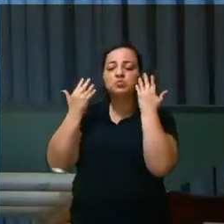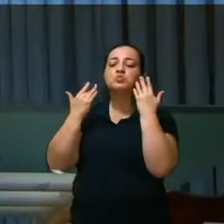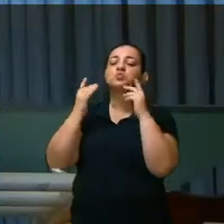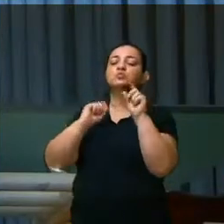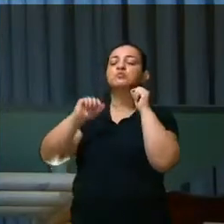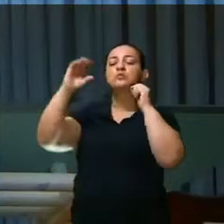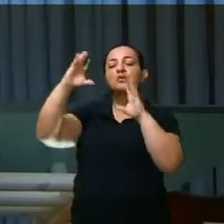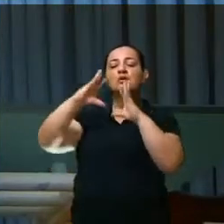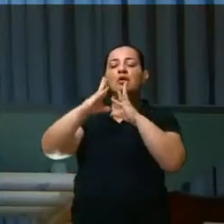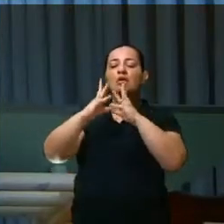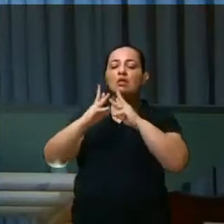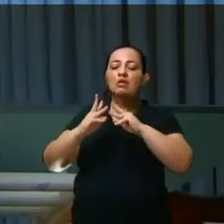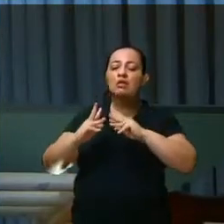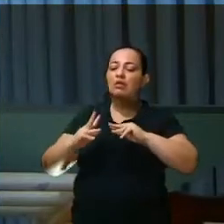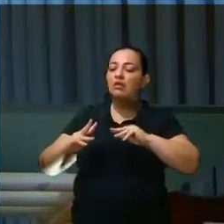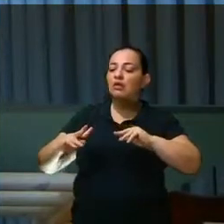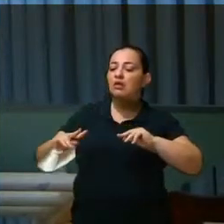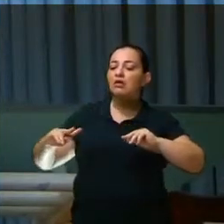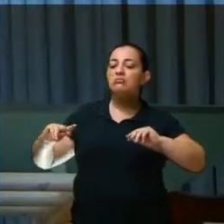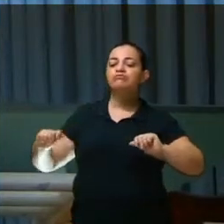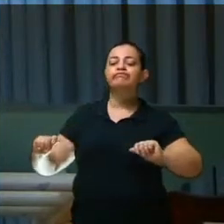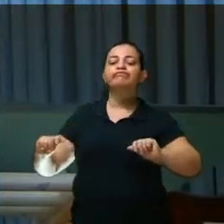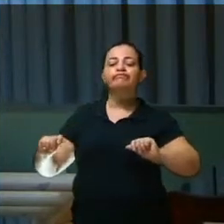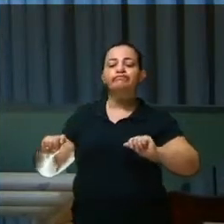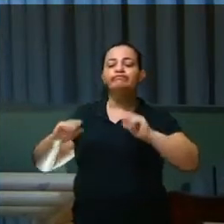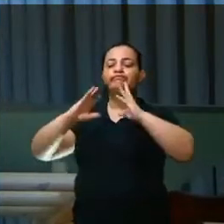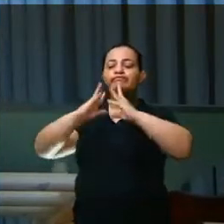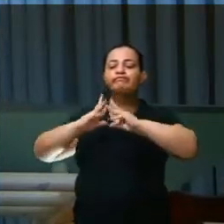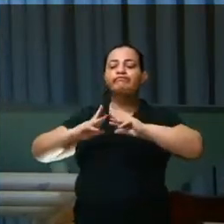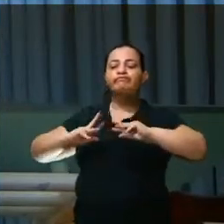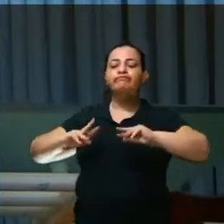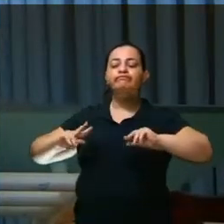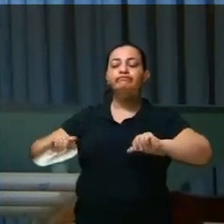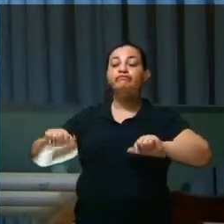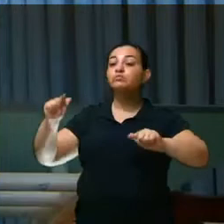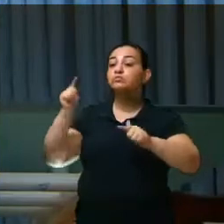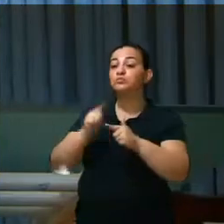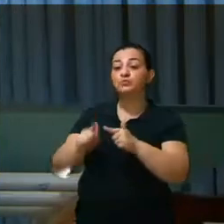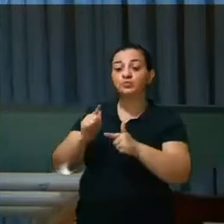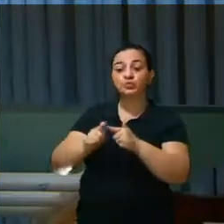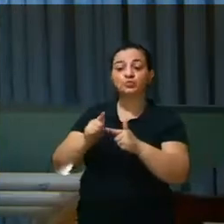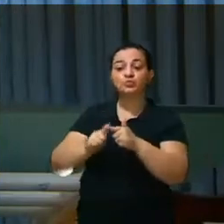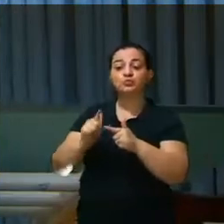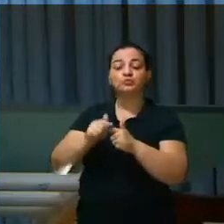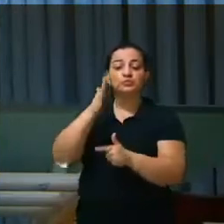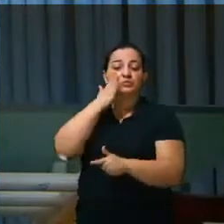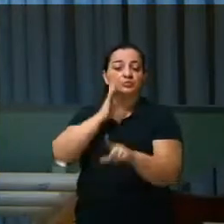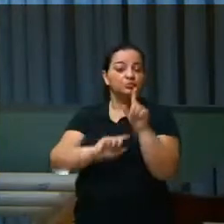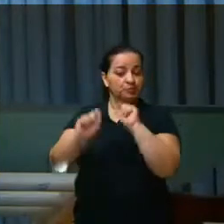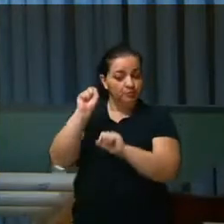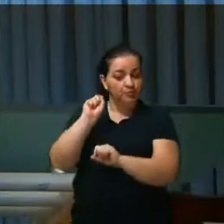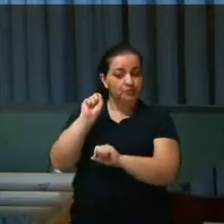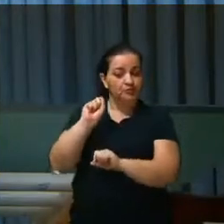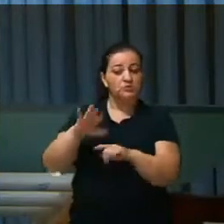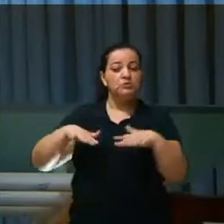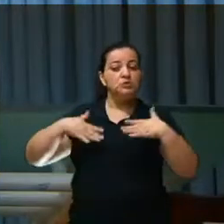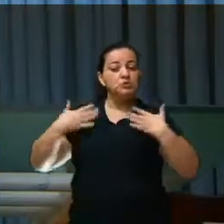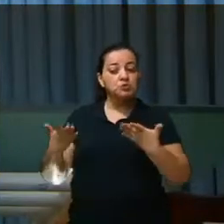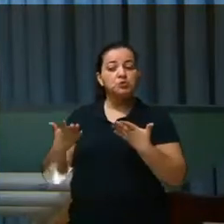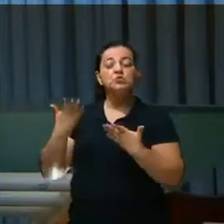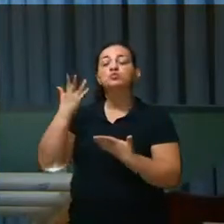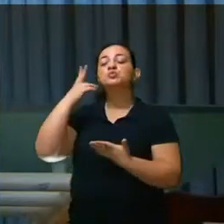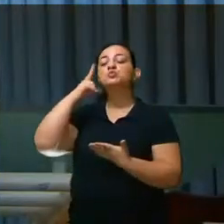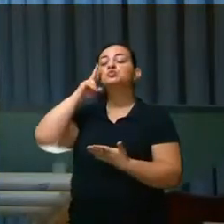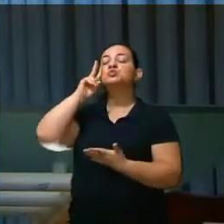inter caindo e caindo e o problema sabe o que que é mãos quando